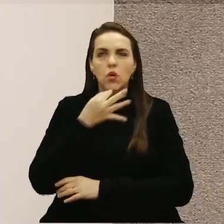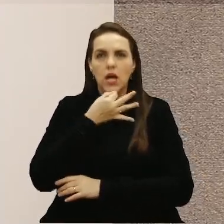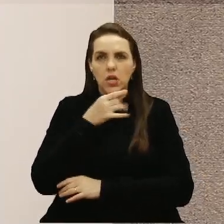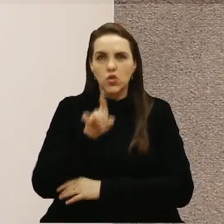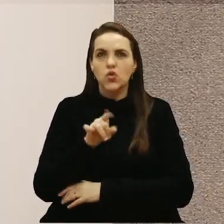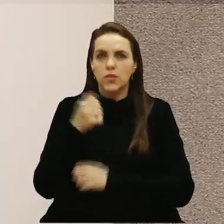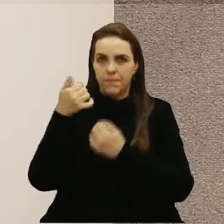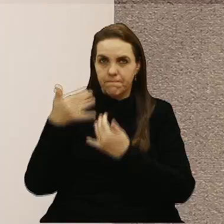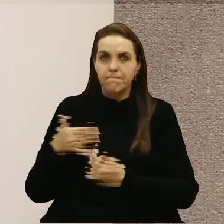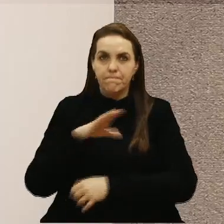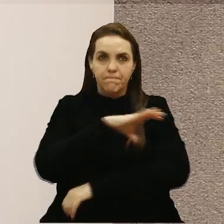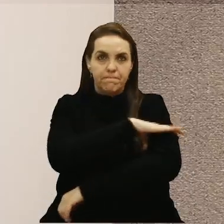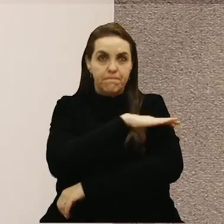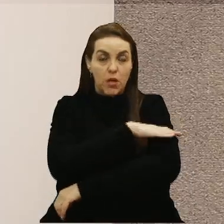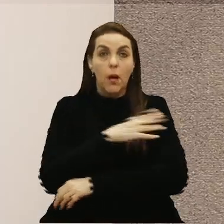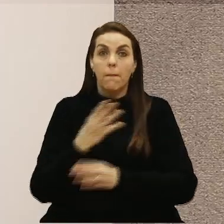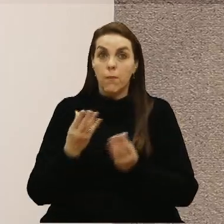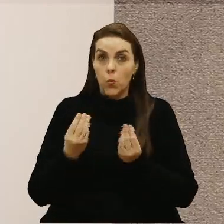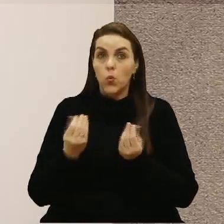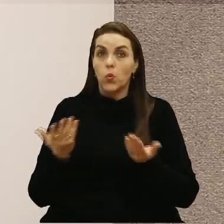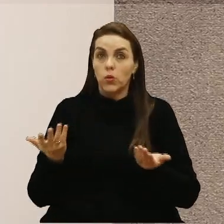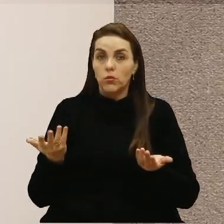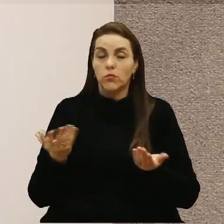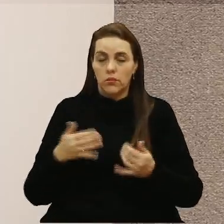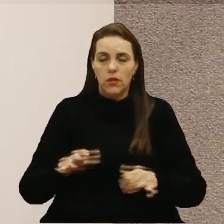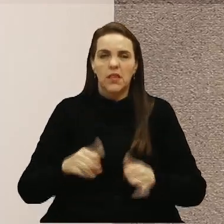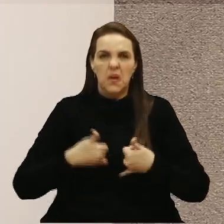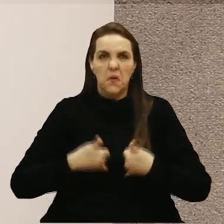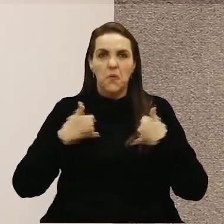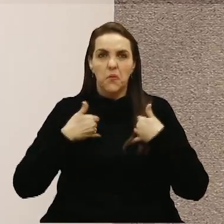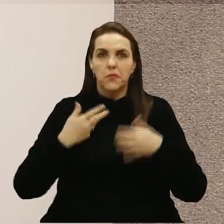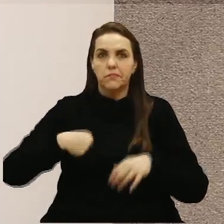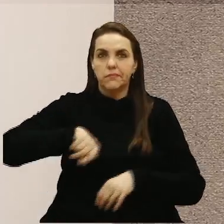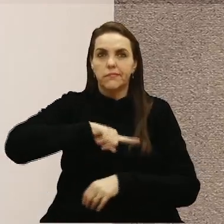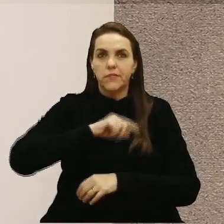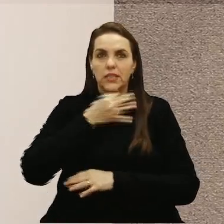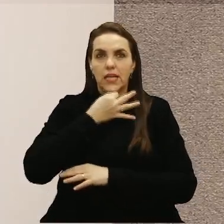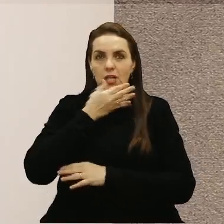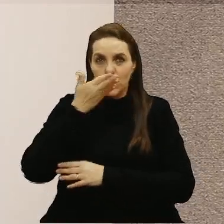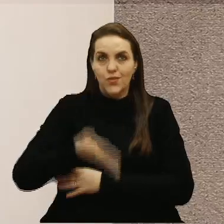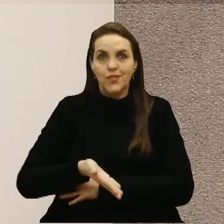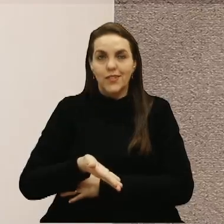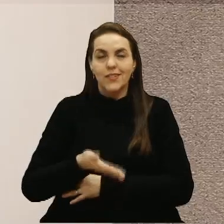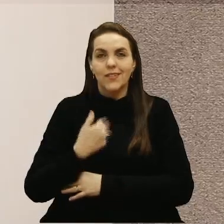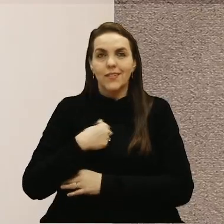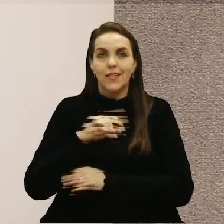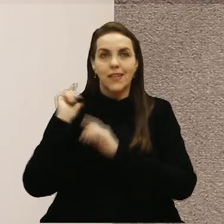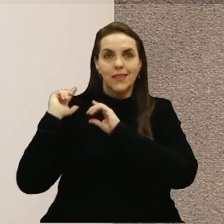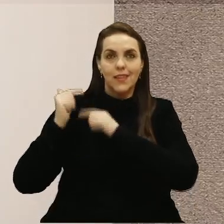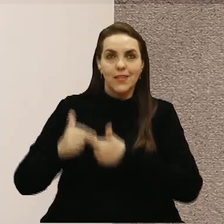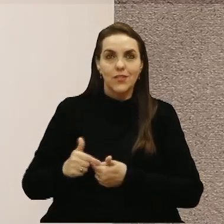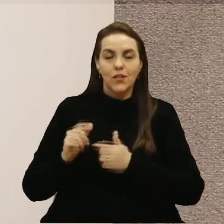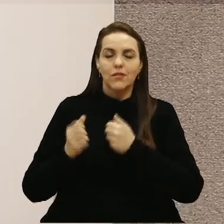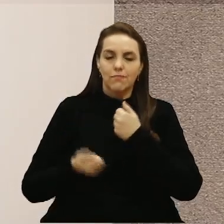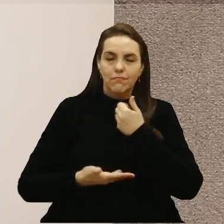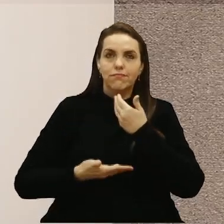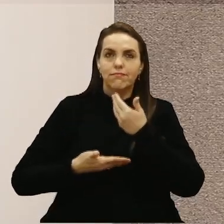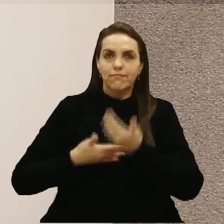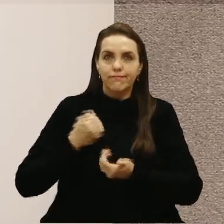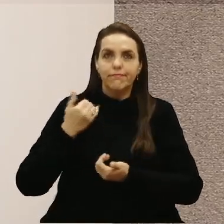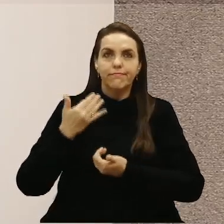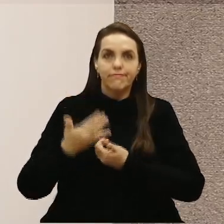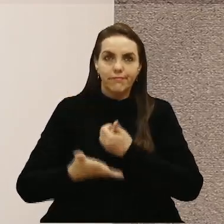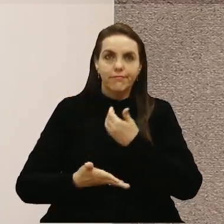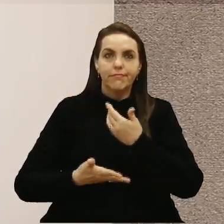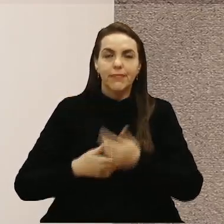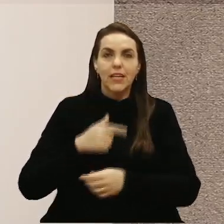aqui o vereador Capitão Ramon, é motivo de orgulho para nós caxienses, né? E sabemos que as nossas tradições são passadas de pais para